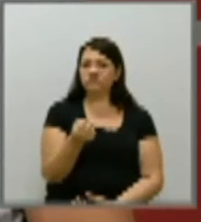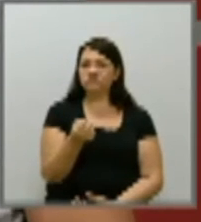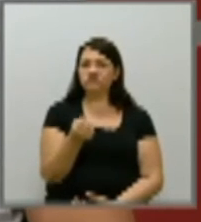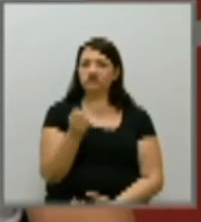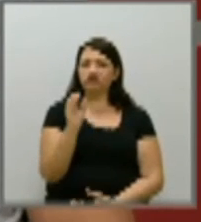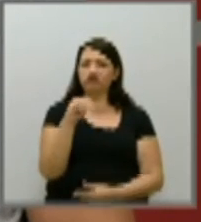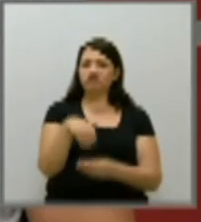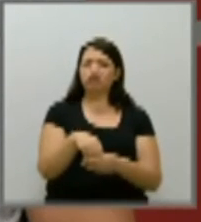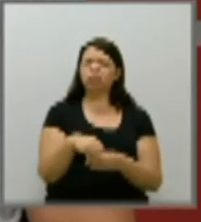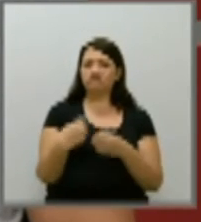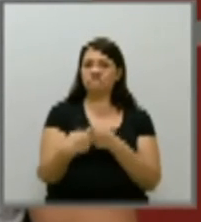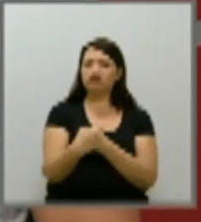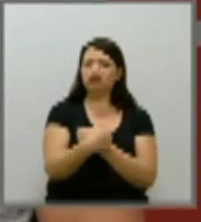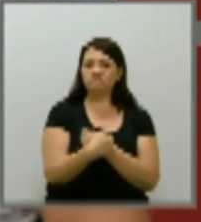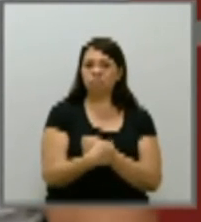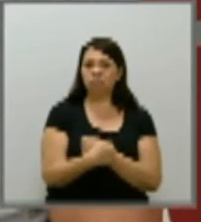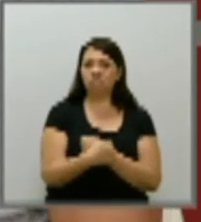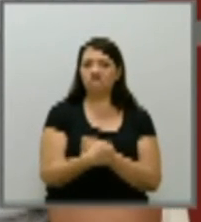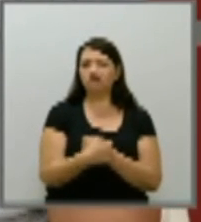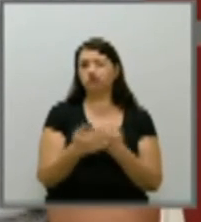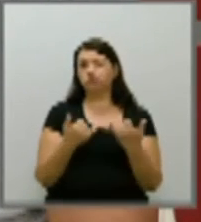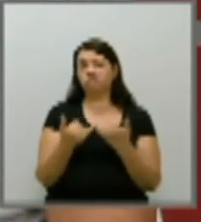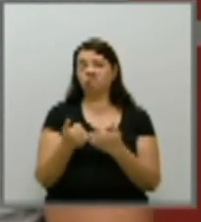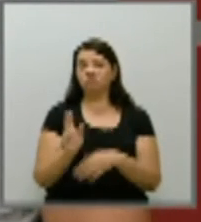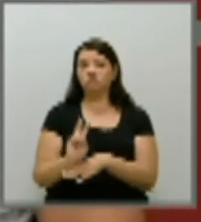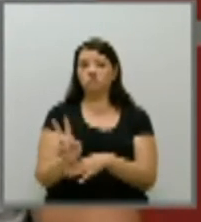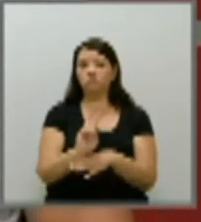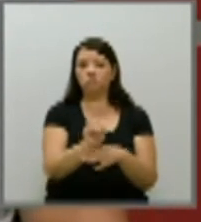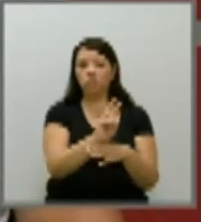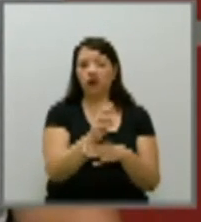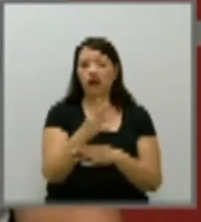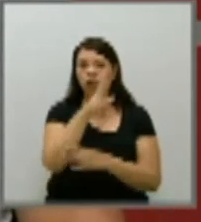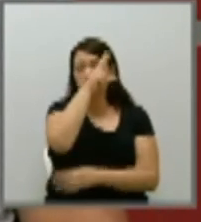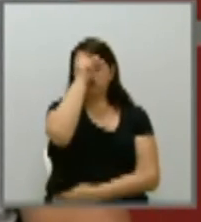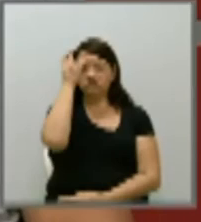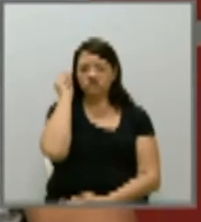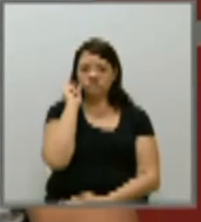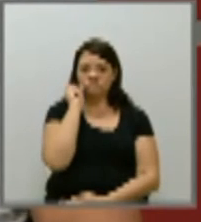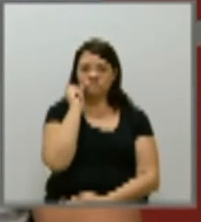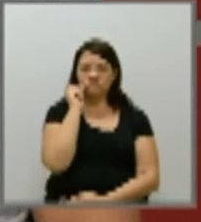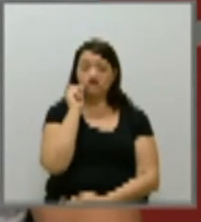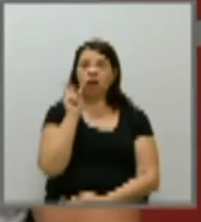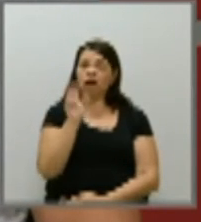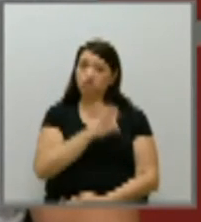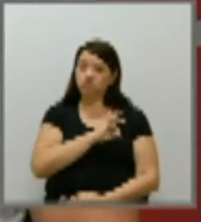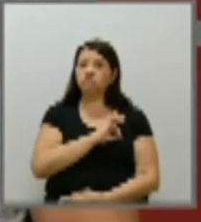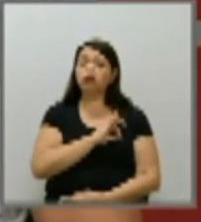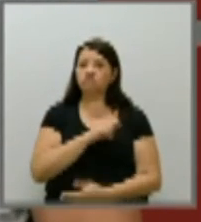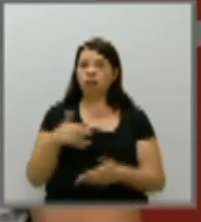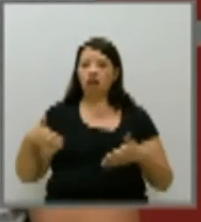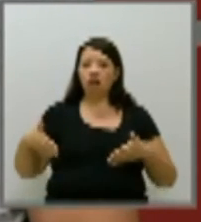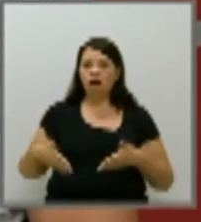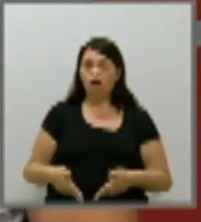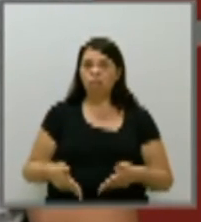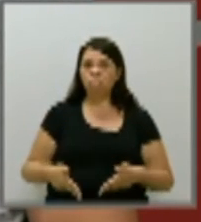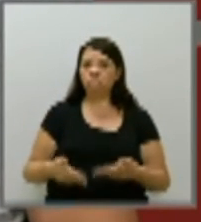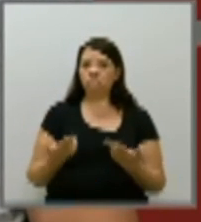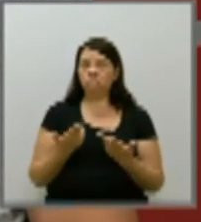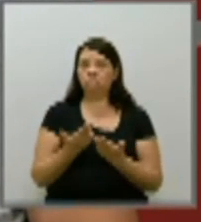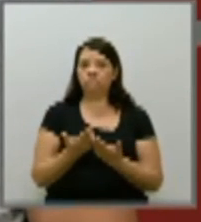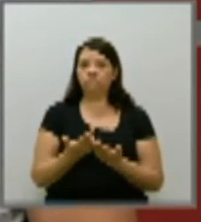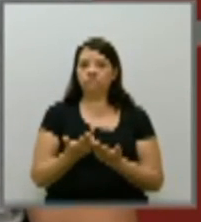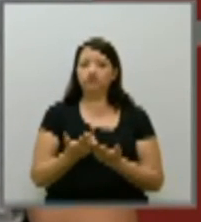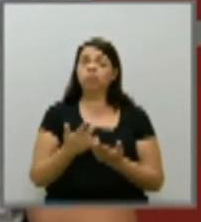cidade também. Digamos assim, a Guarda Municipal, por exemplo, é uma polícia armada. Hoje, o processo